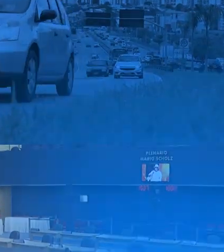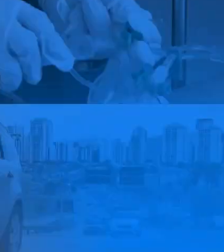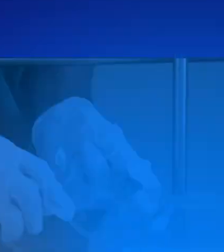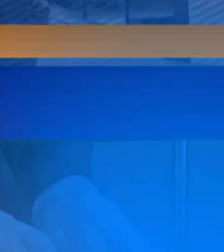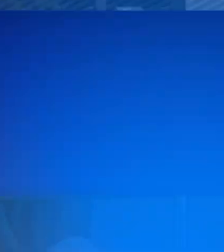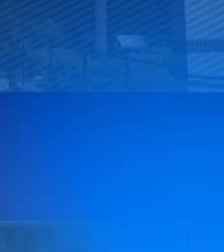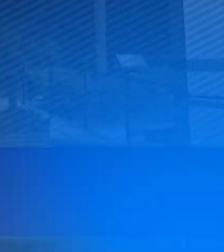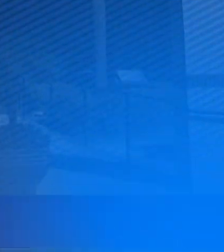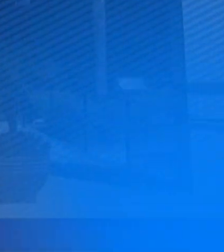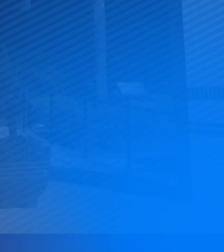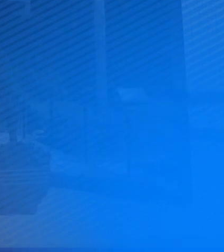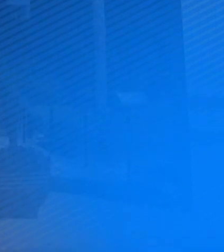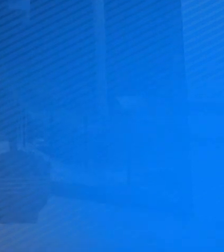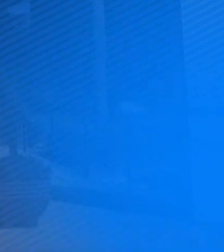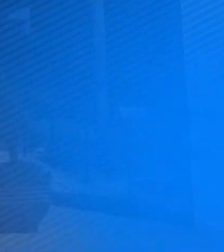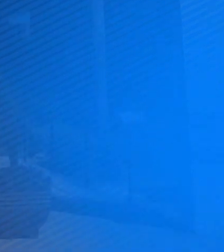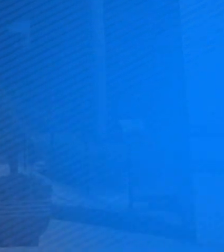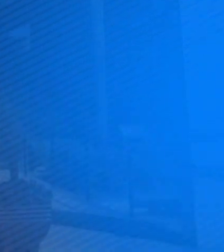empresas